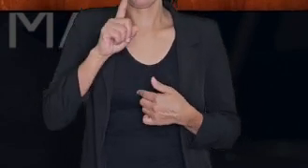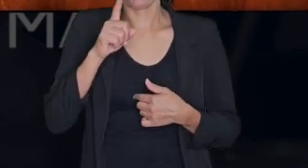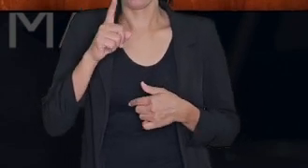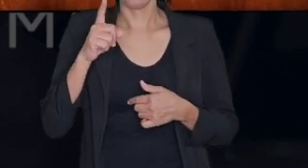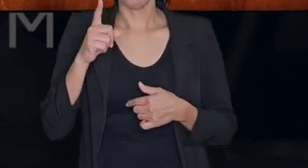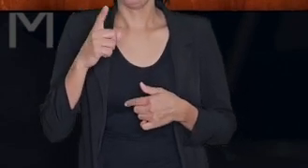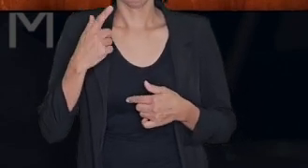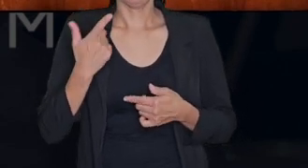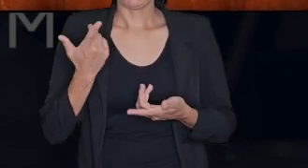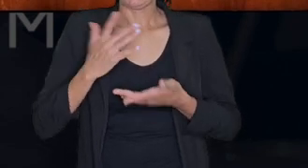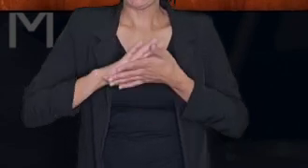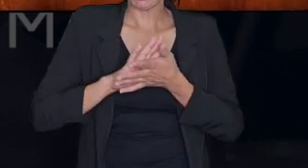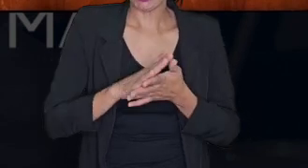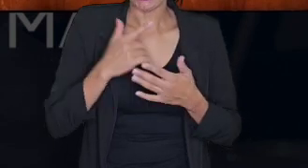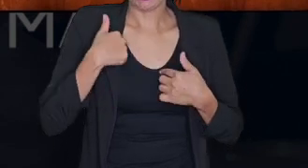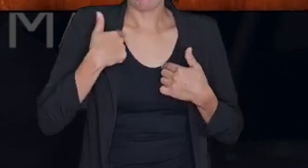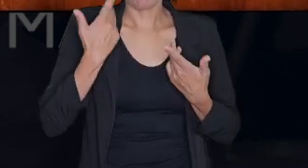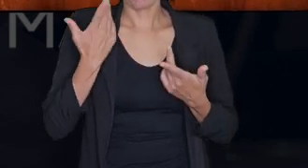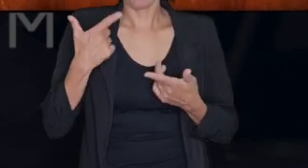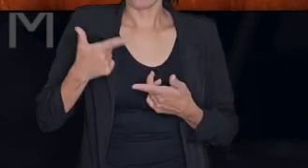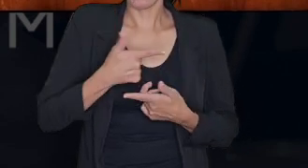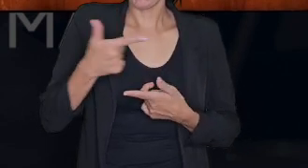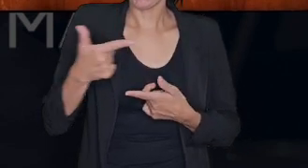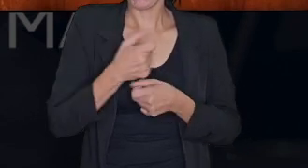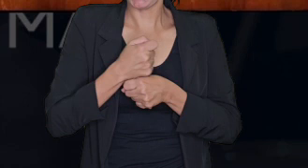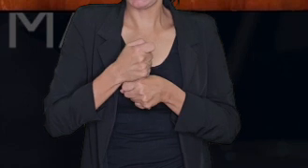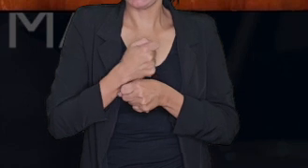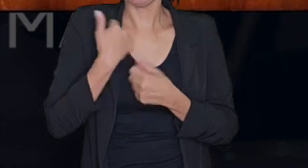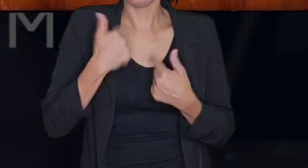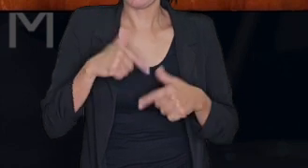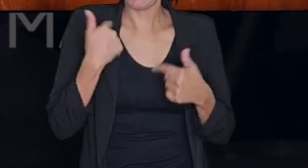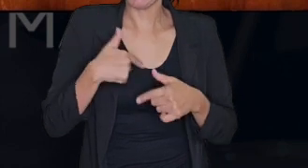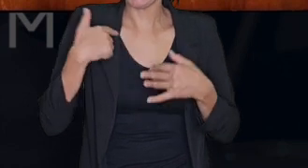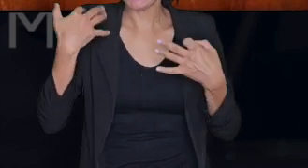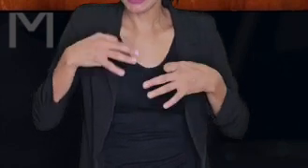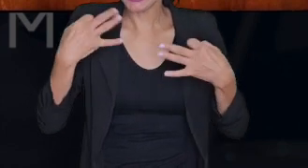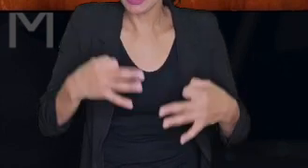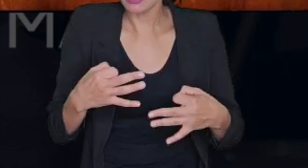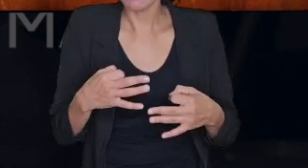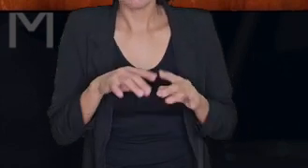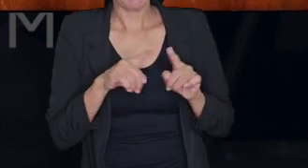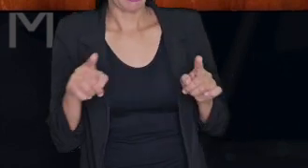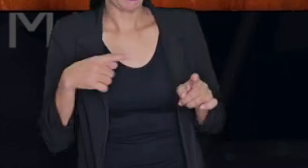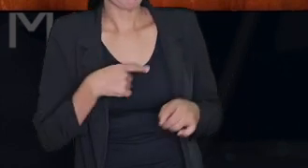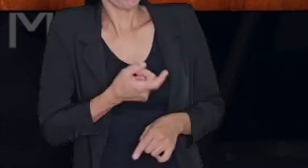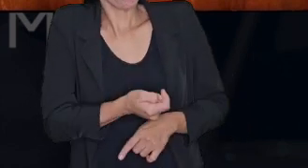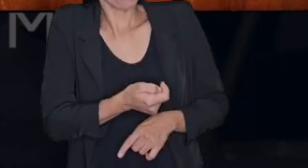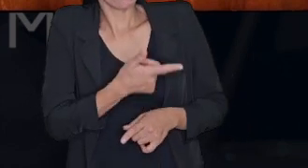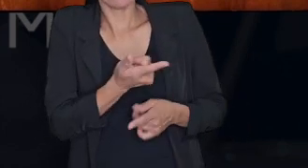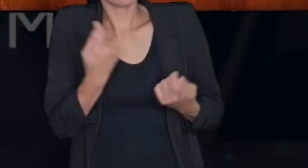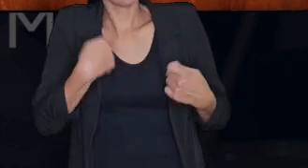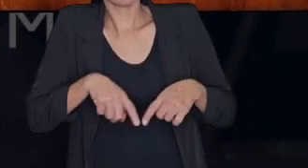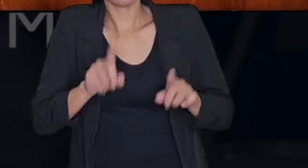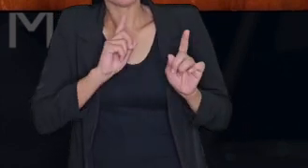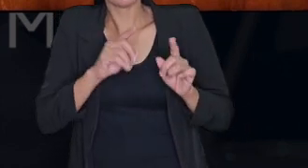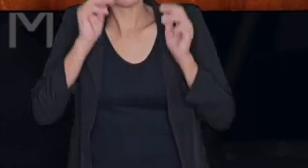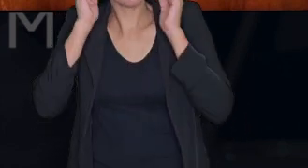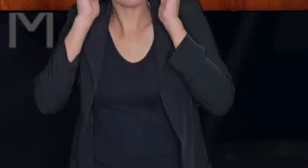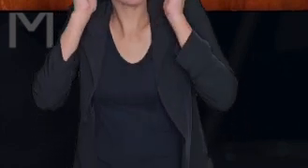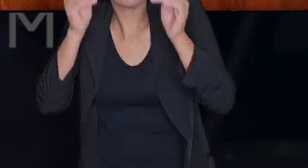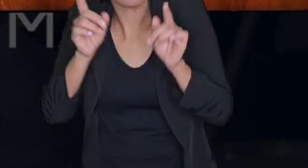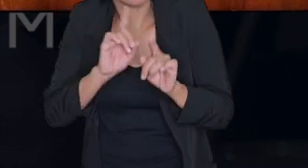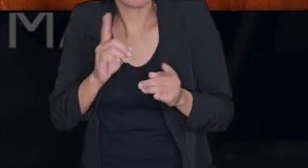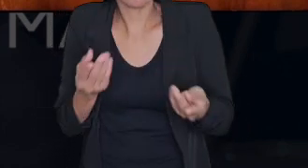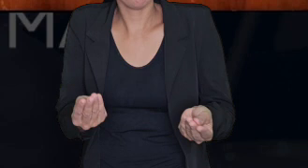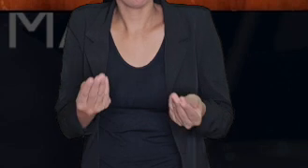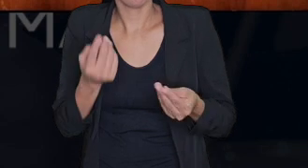processo disciplinar. E eu é que não quero arranhar minha imagem, né? Depois de 22 anos atuando, né, certinho. Mas, Hércules, deixa de